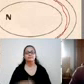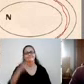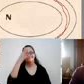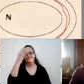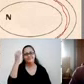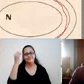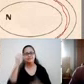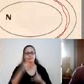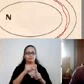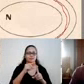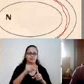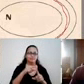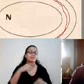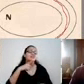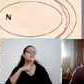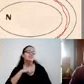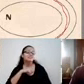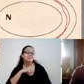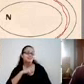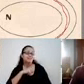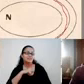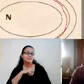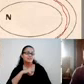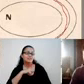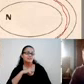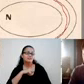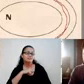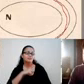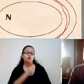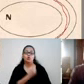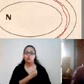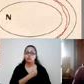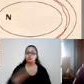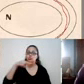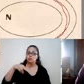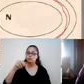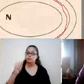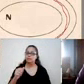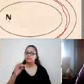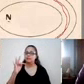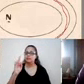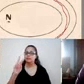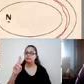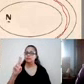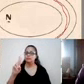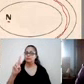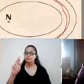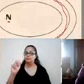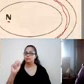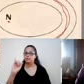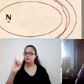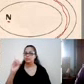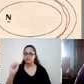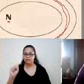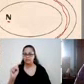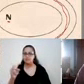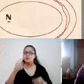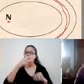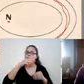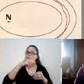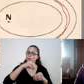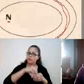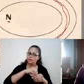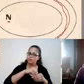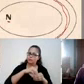eu esqueci a palavra, eles contêm os naturais, ou seja, todos os números naturais